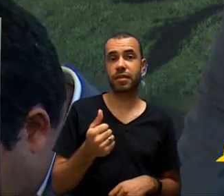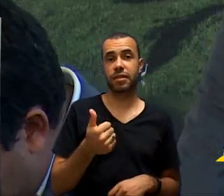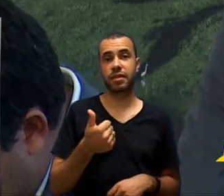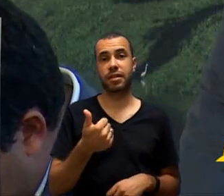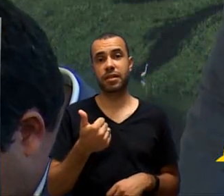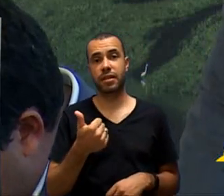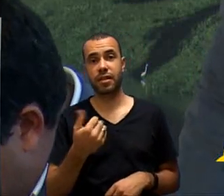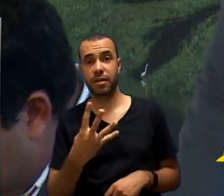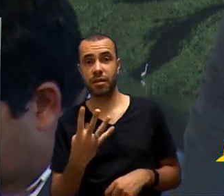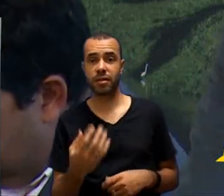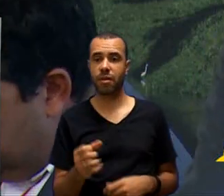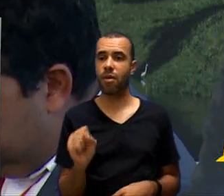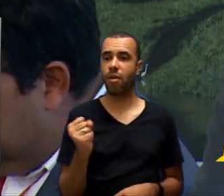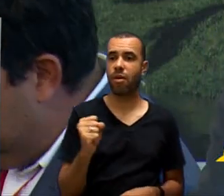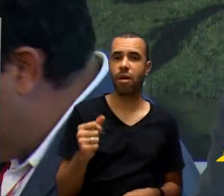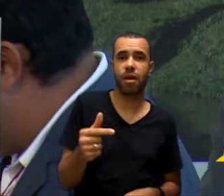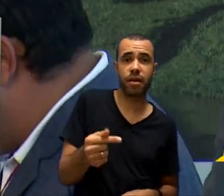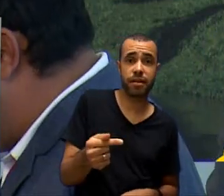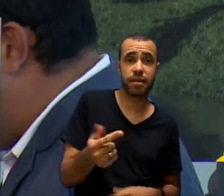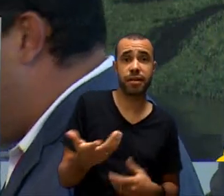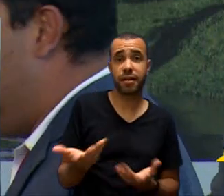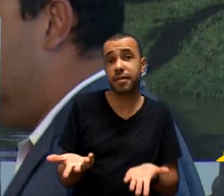8, 7.